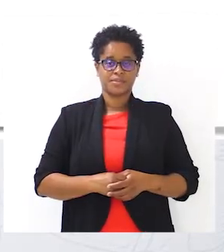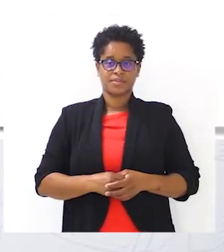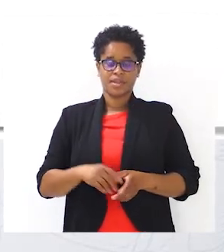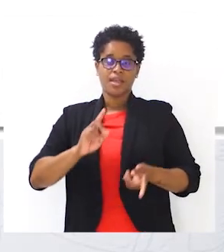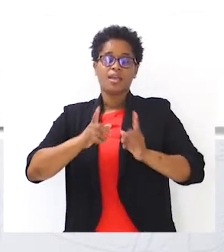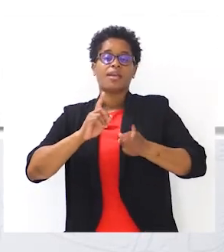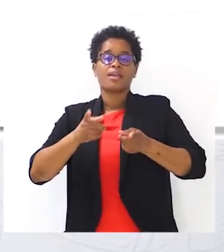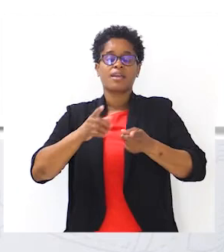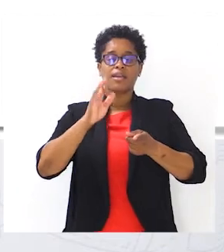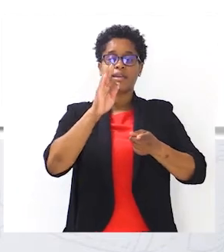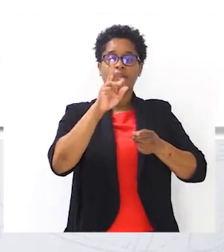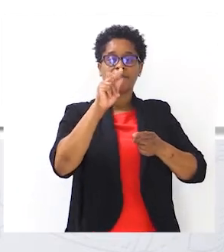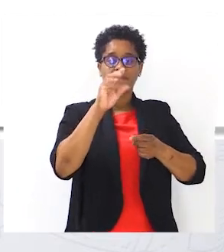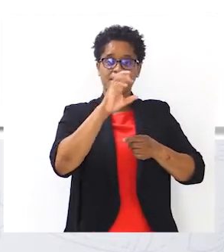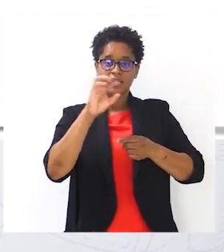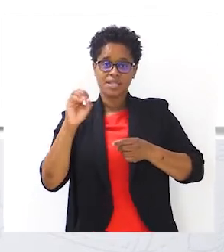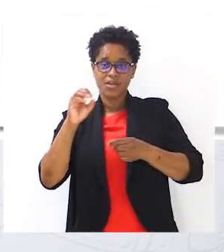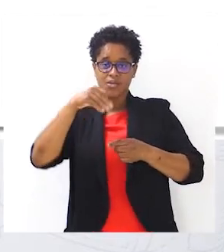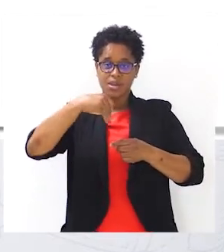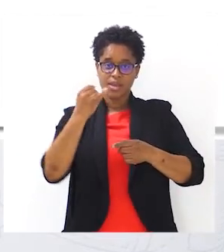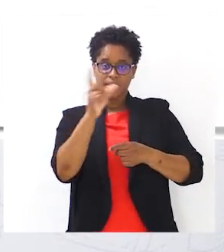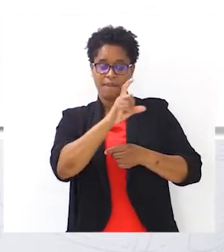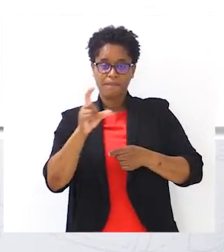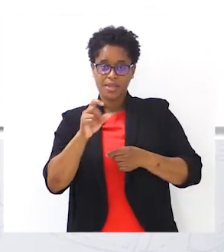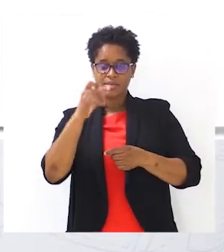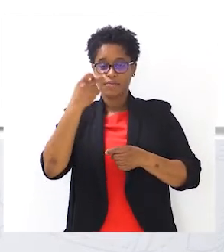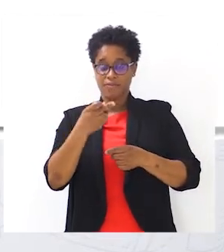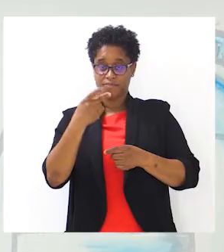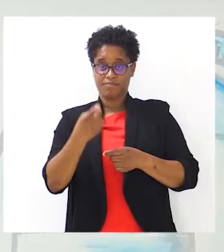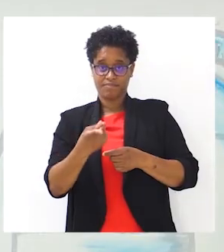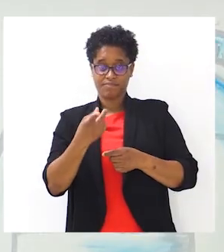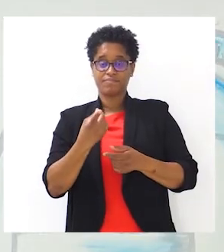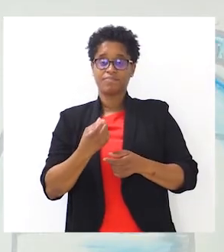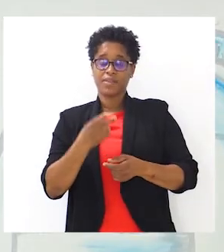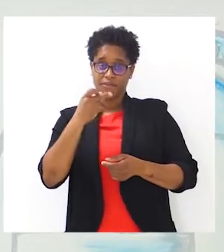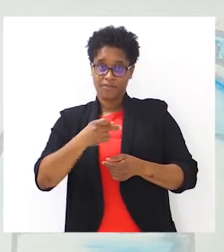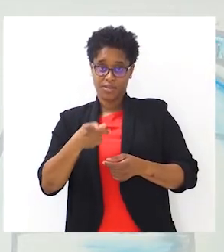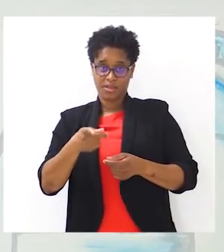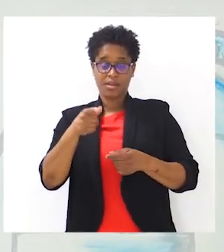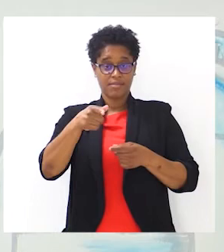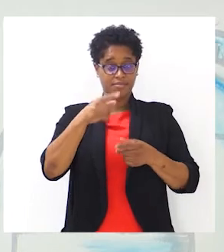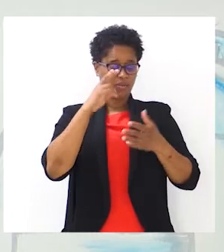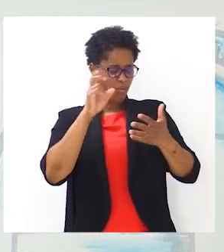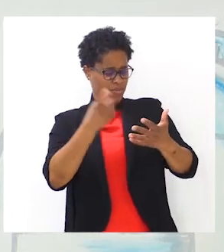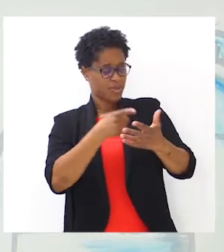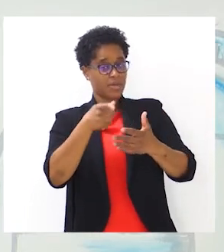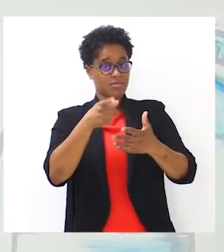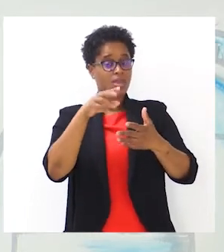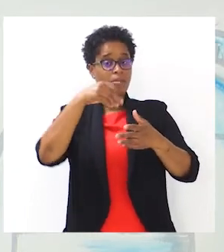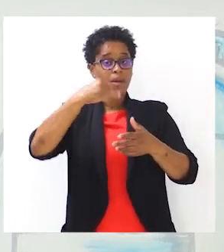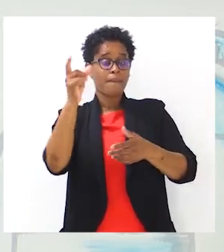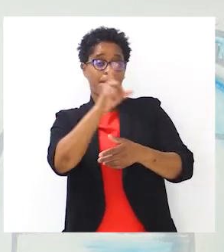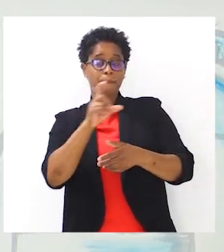Que fração da pizza sobrou? Observem, aqui temos a pizza inteira, não é? Uma